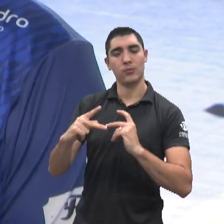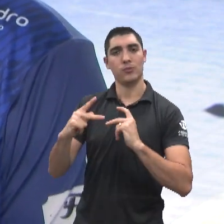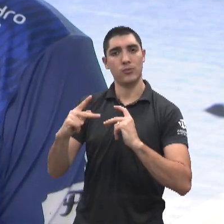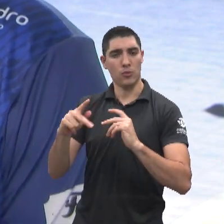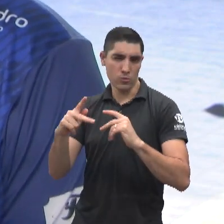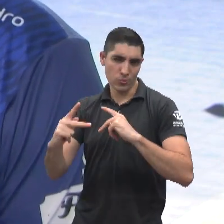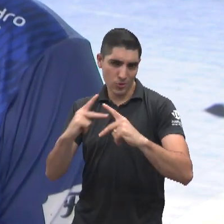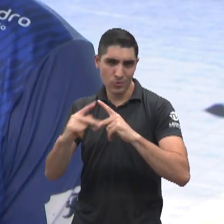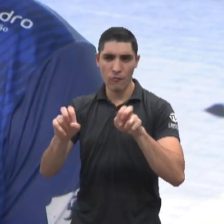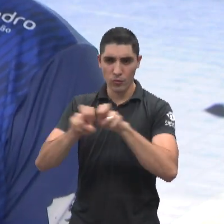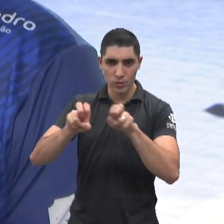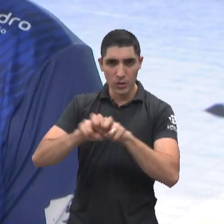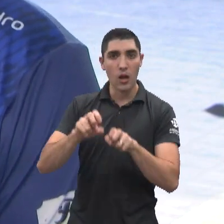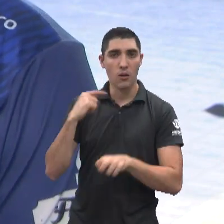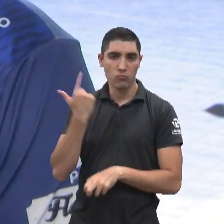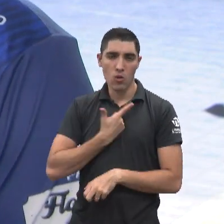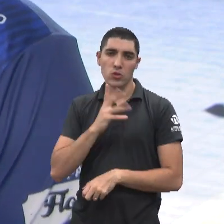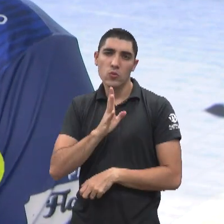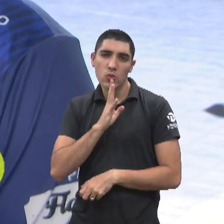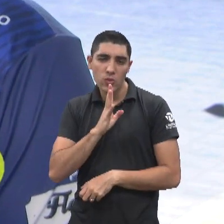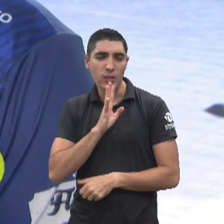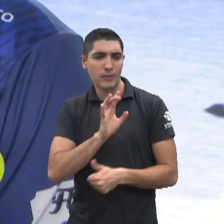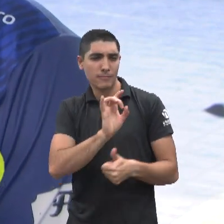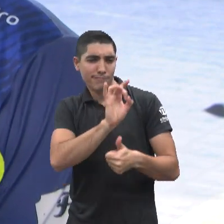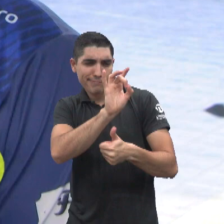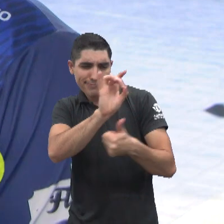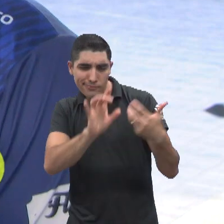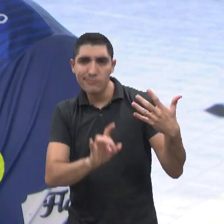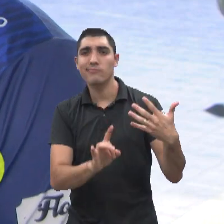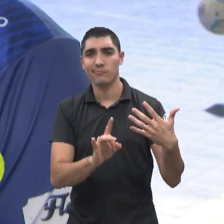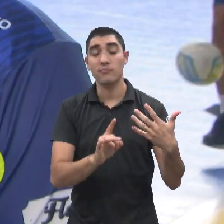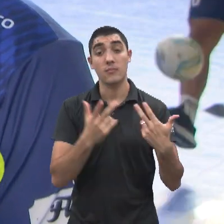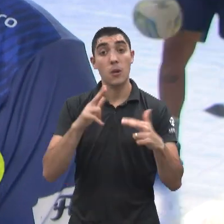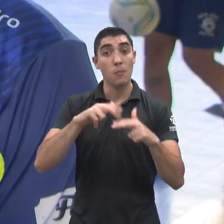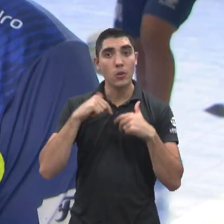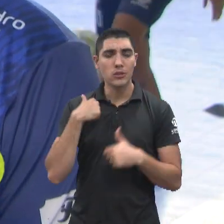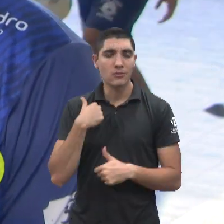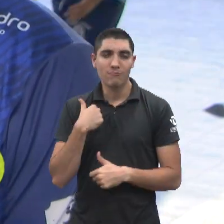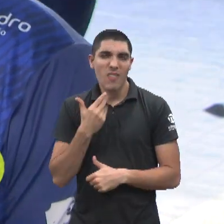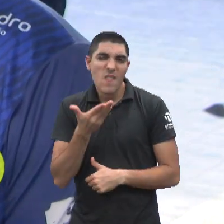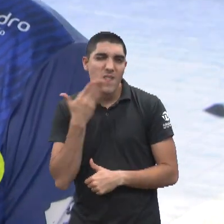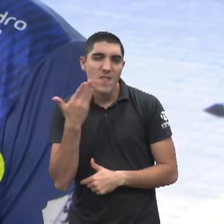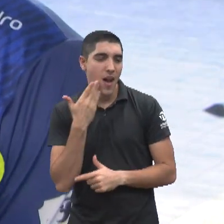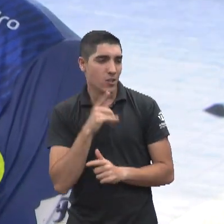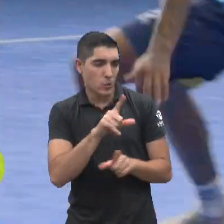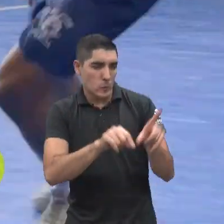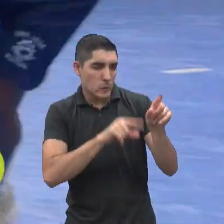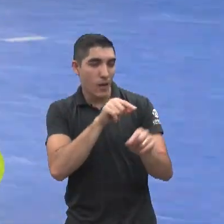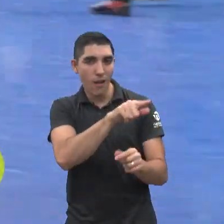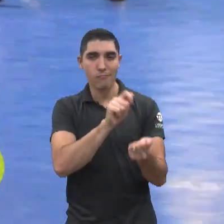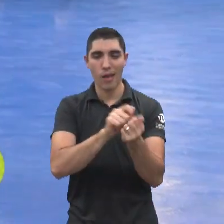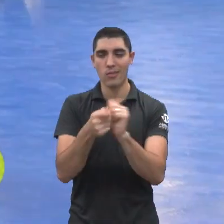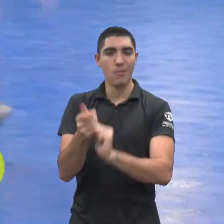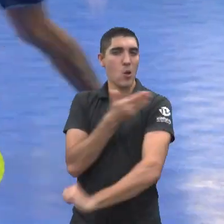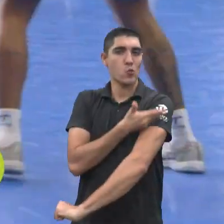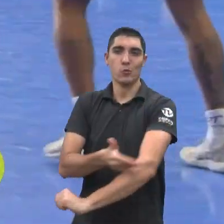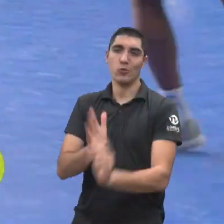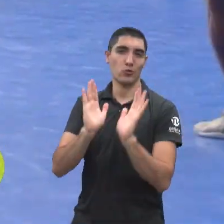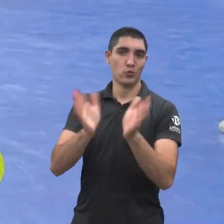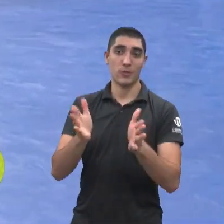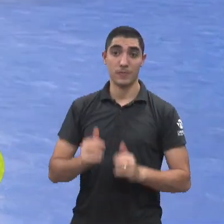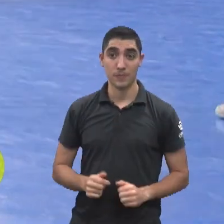os atletas que chegaram, atletas que eu já conheço faz muito tempo, então foi fácil para eles se adaptarem também por causa disso. E esse novo